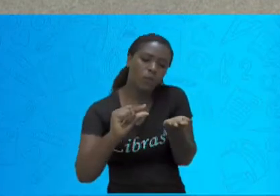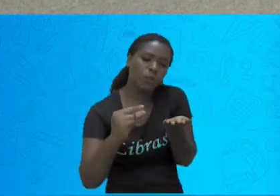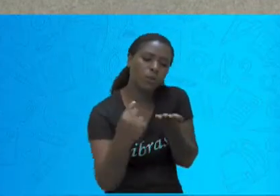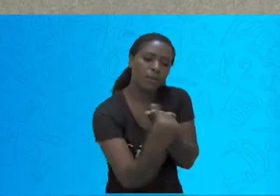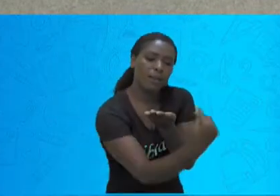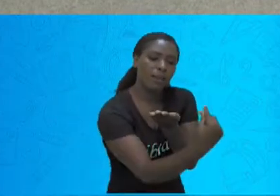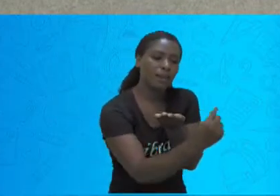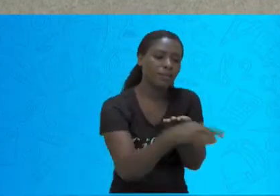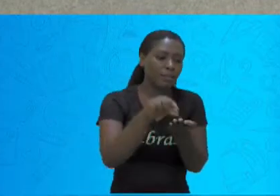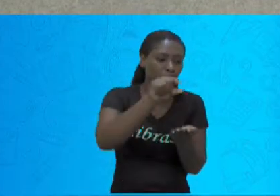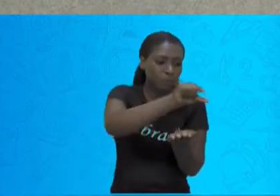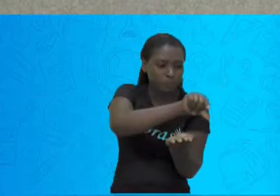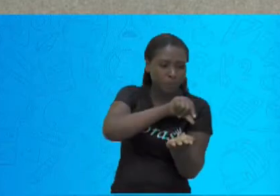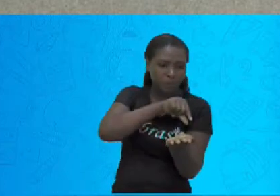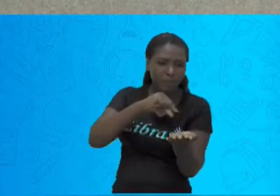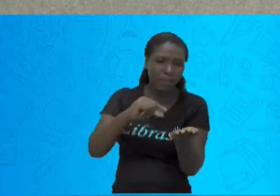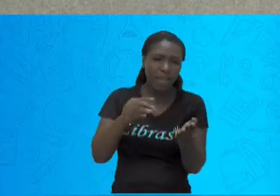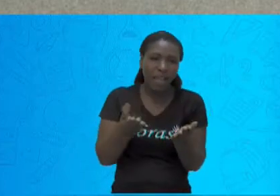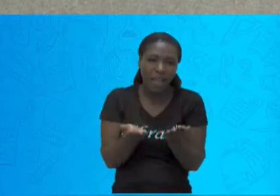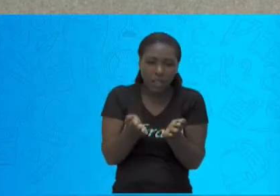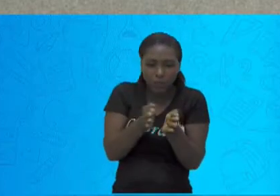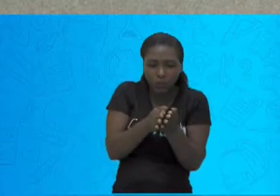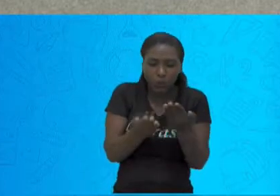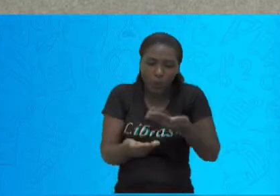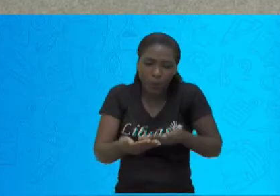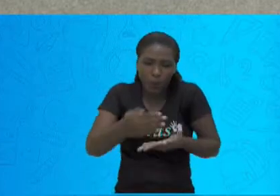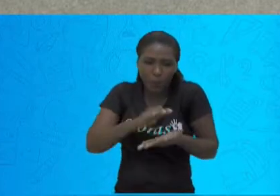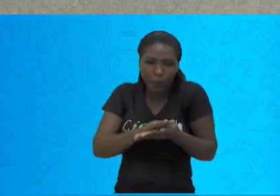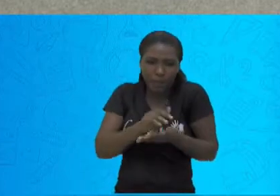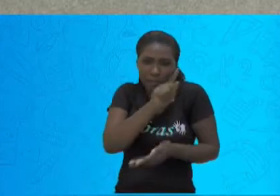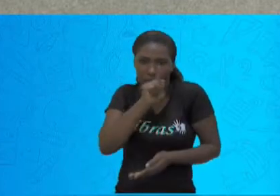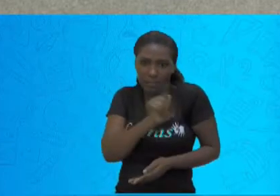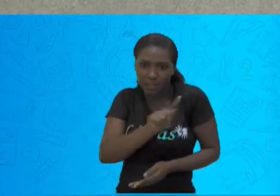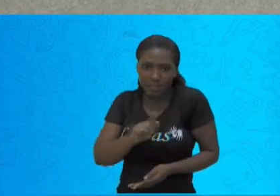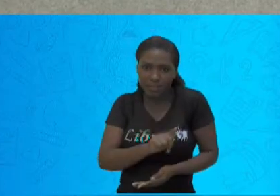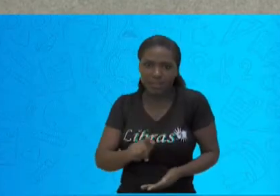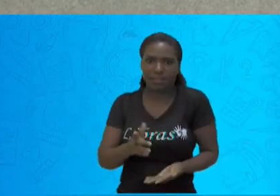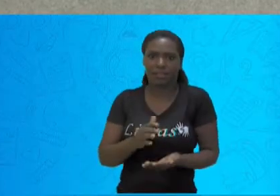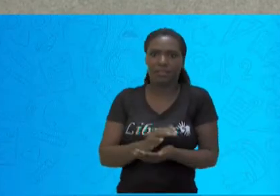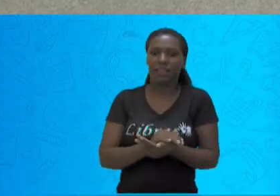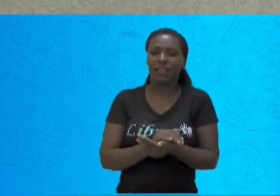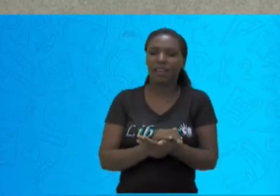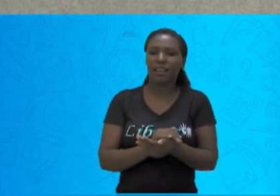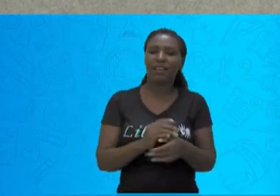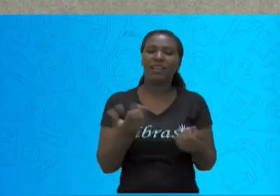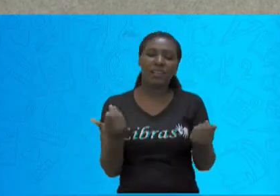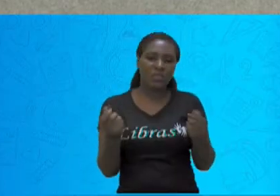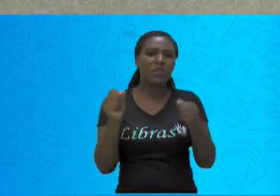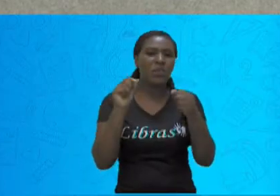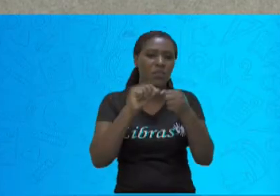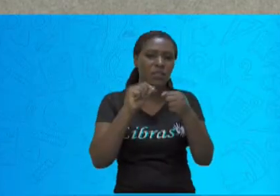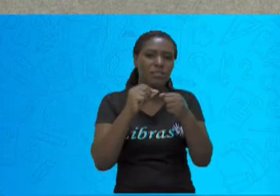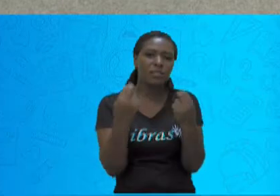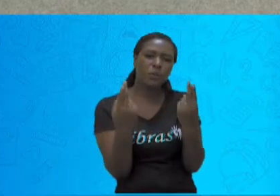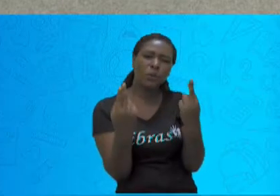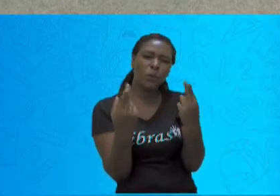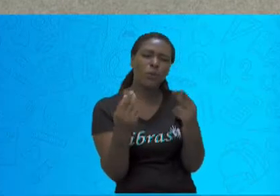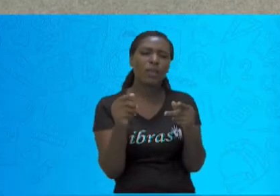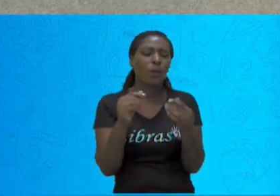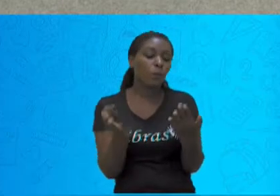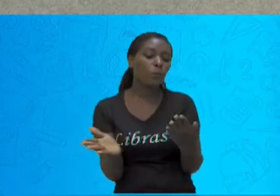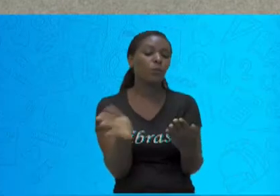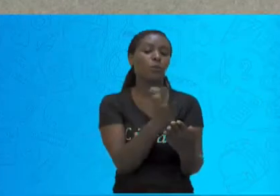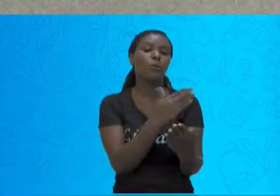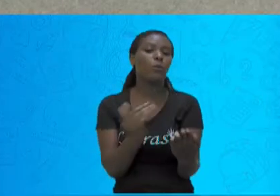dobradas em zigue-zague, como se fosse um leque, produzindo um livro. Infelizmente, essas preciosidades